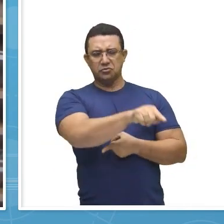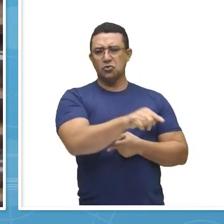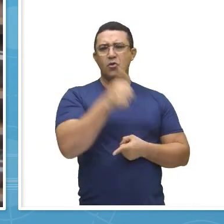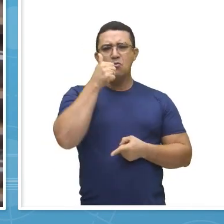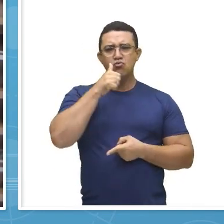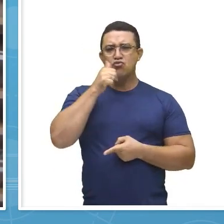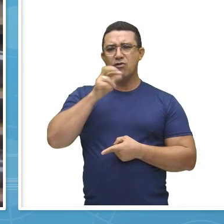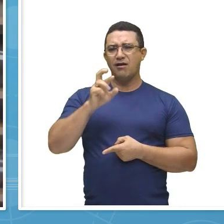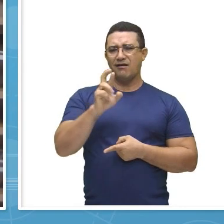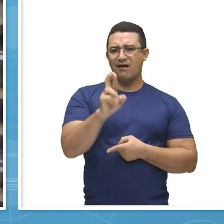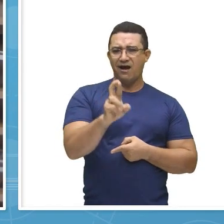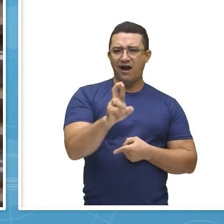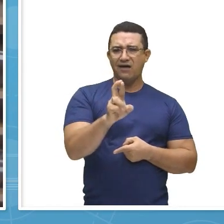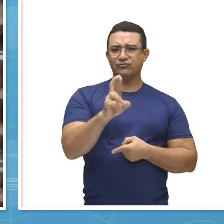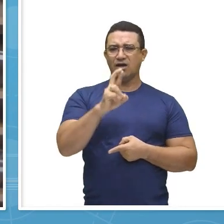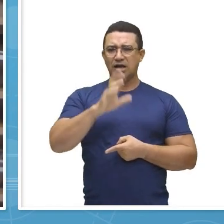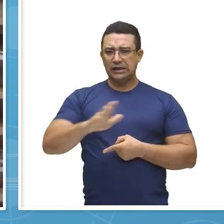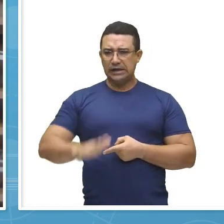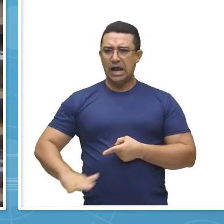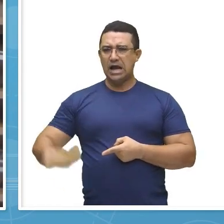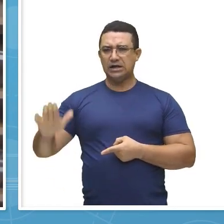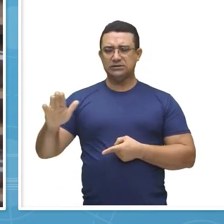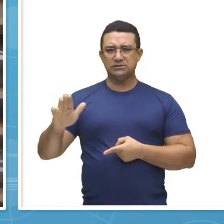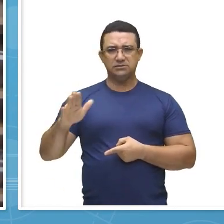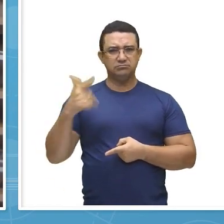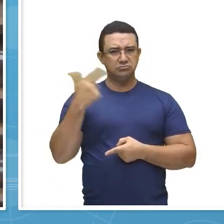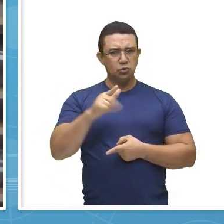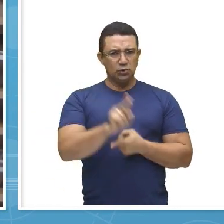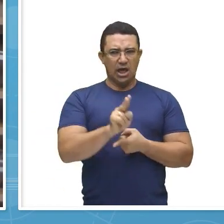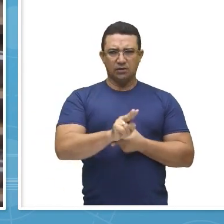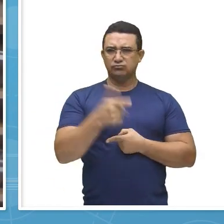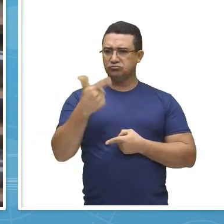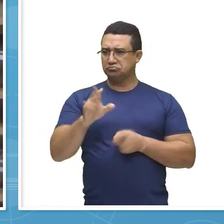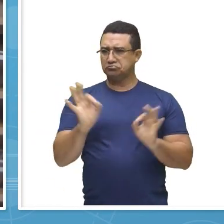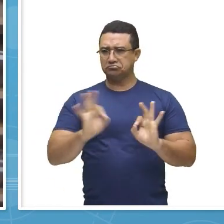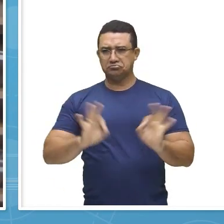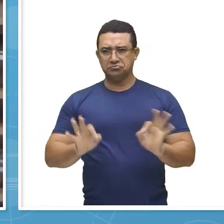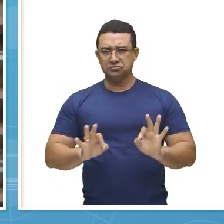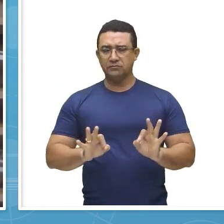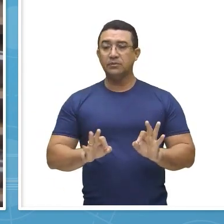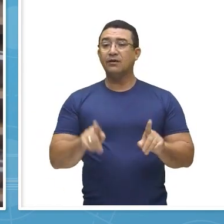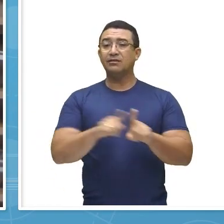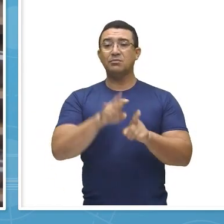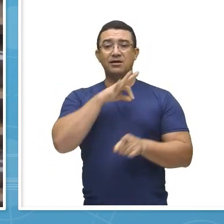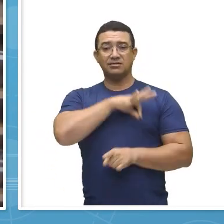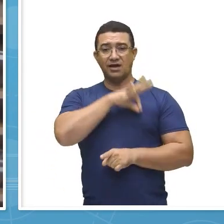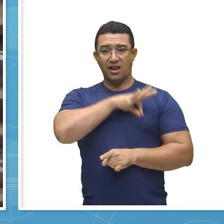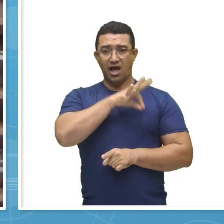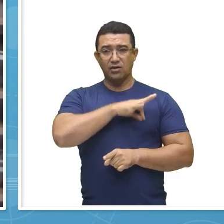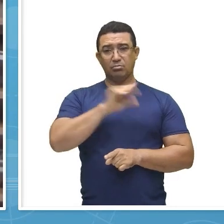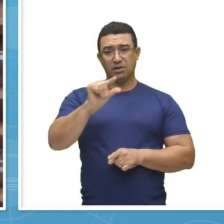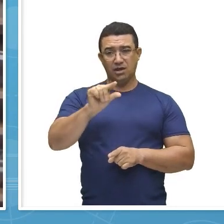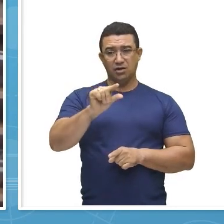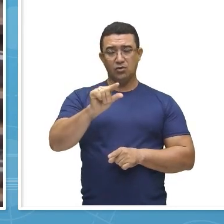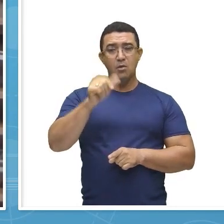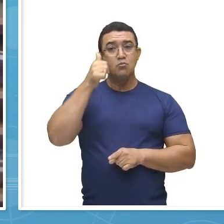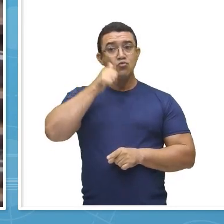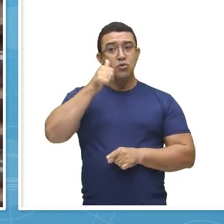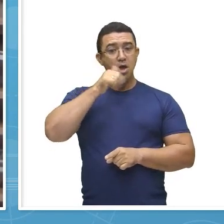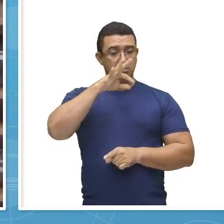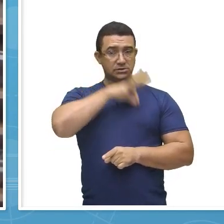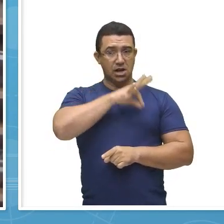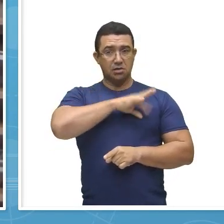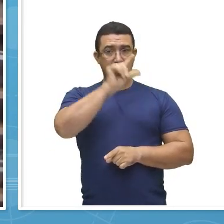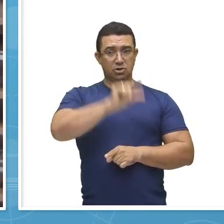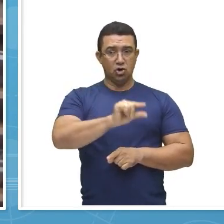grávidas, mulheres, crianças. Então, essas pessoas ainda recebiam menos que os homens. Então, tudo isso